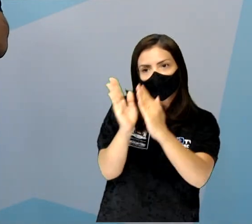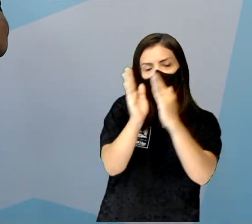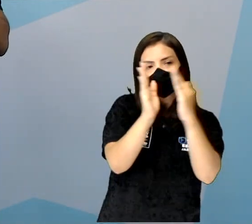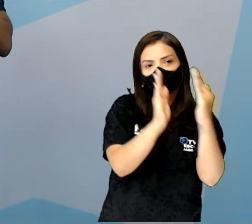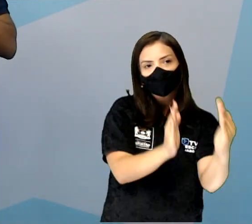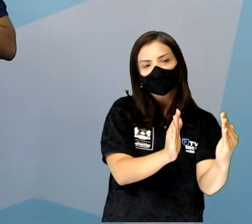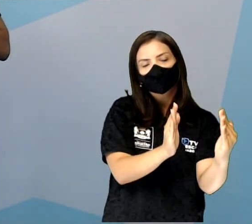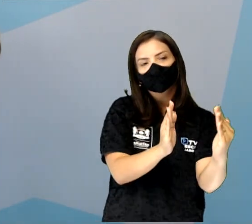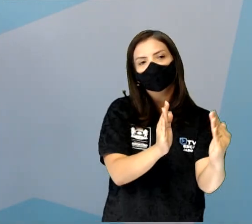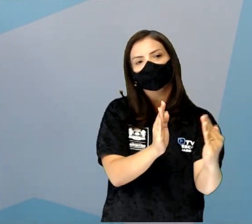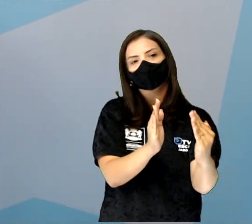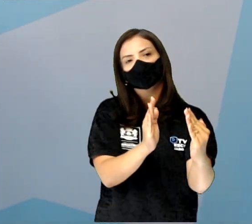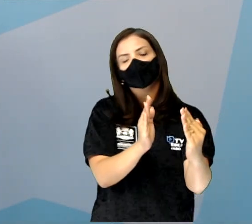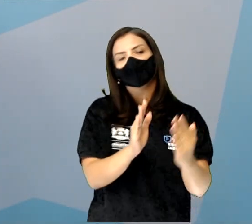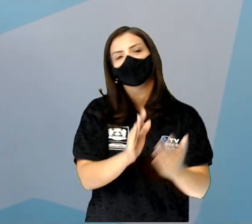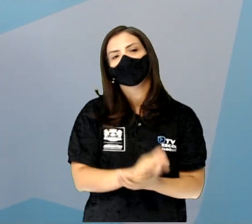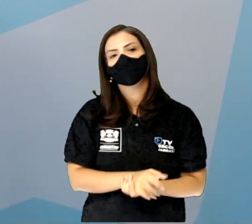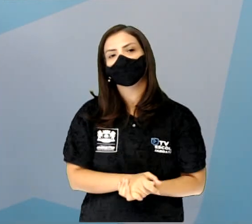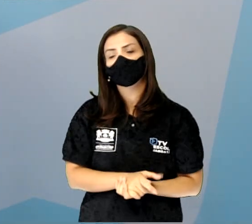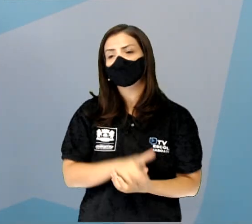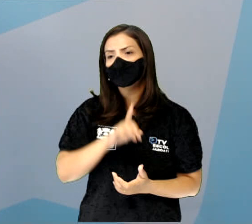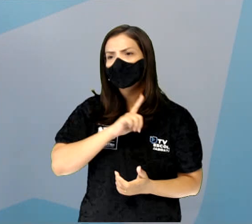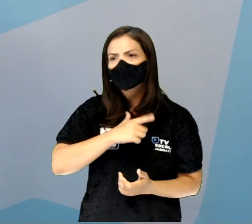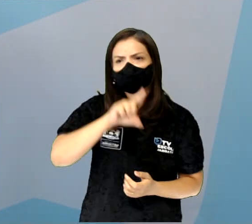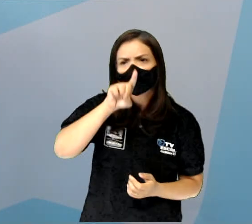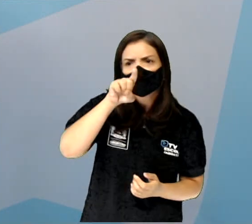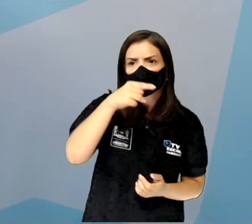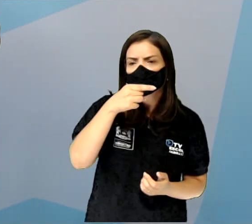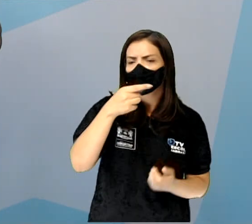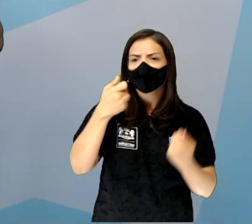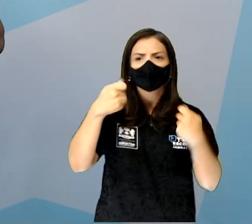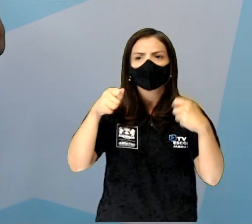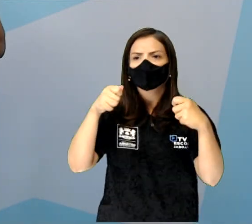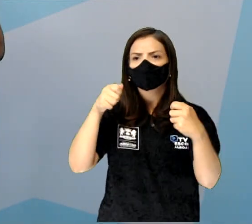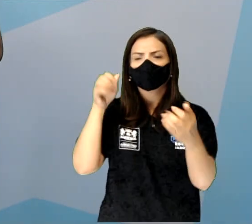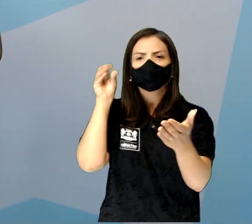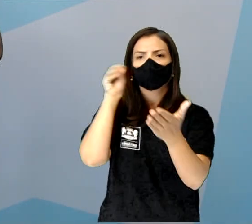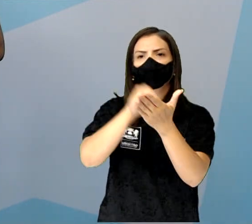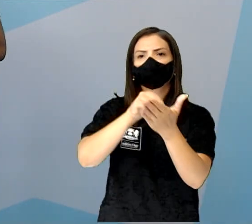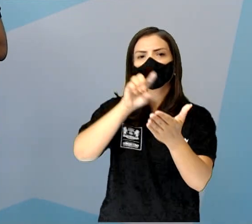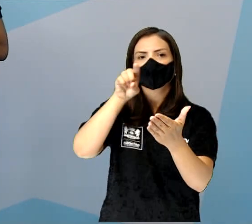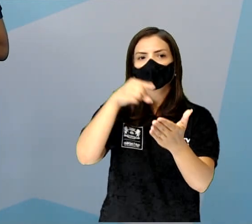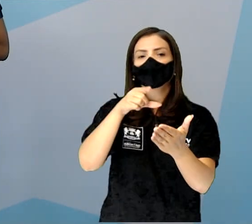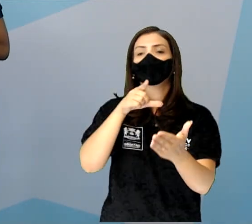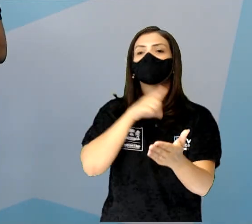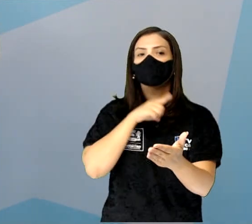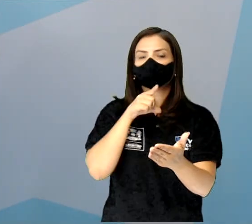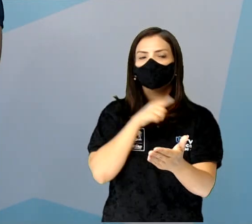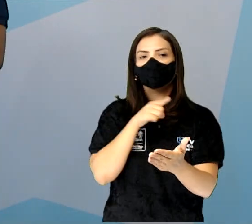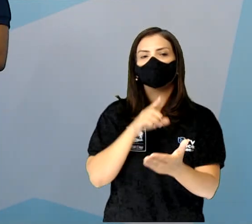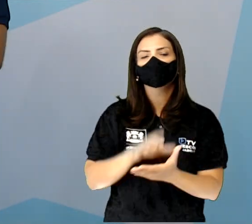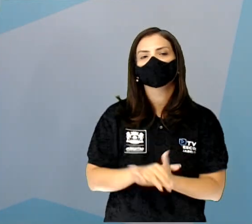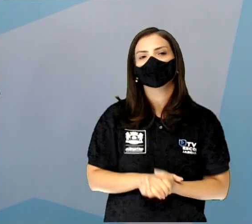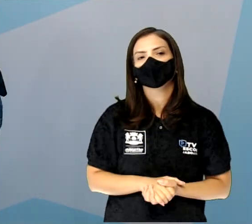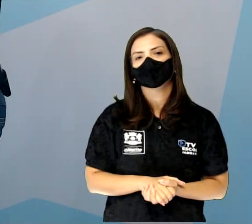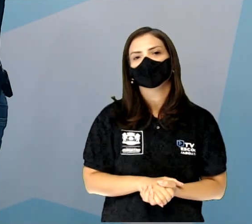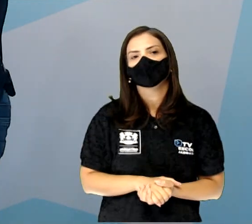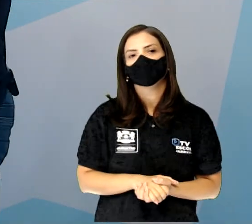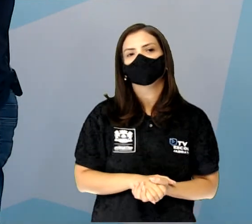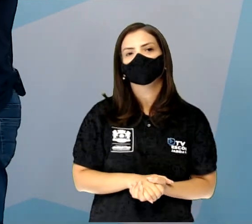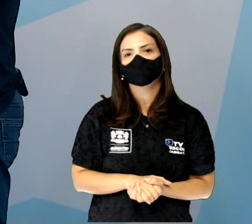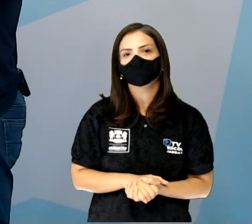parte decimal. Como não tem parte decimal aqui, então não precisa colocar a vírgula, mas ela existe, certo? Desloca